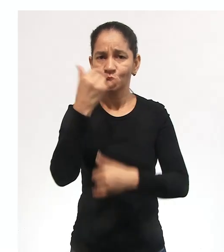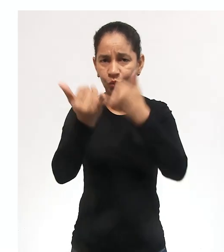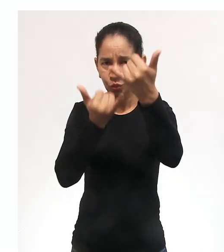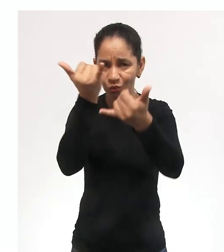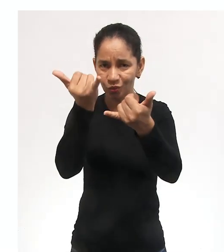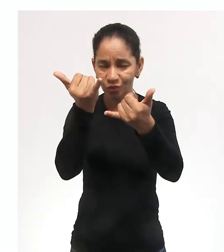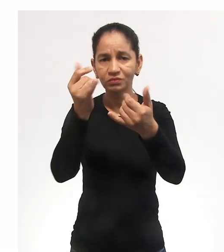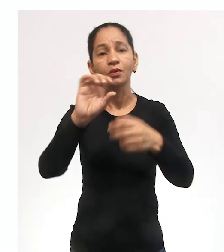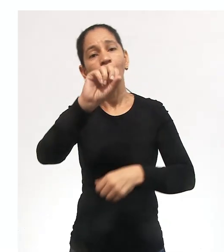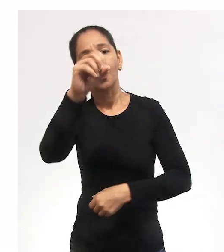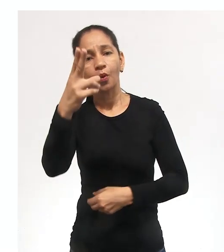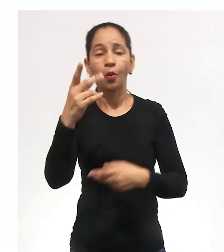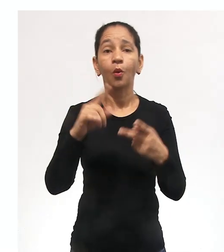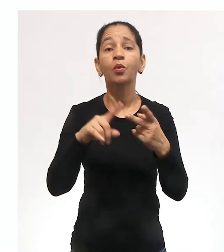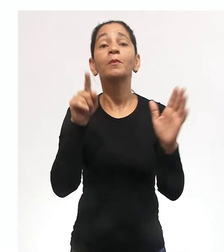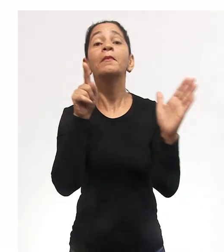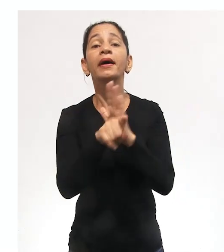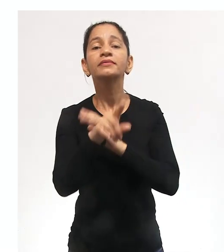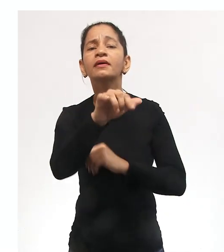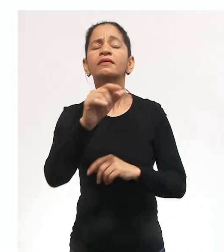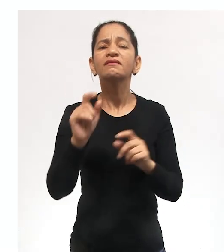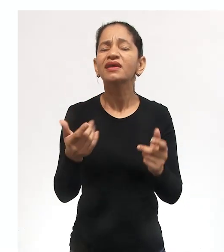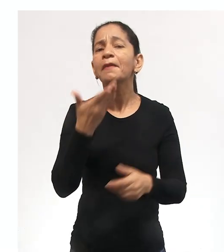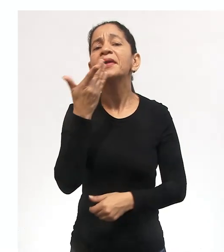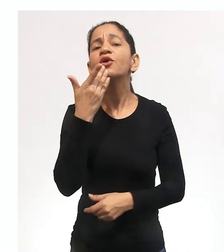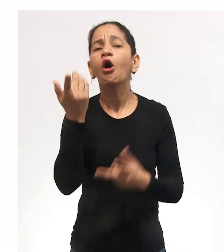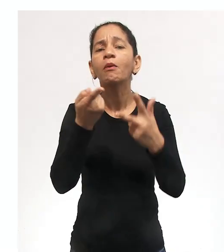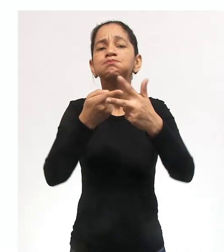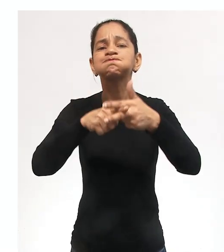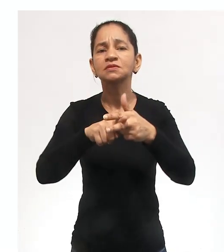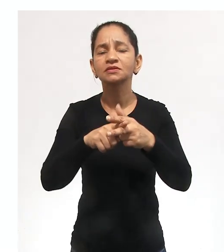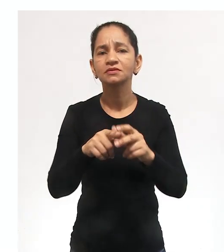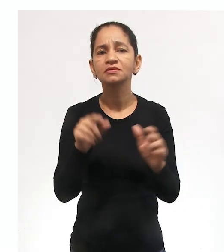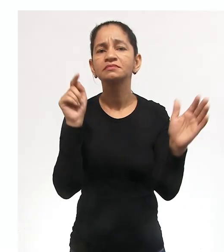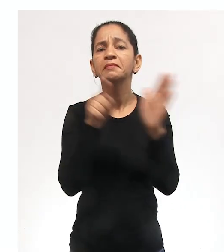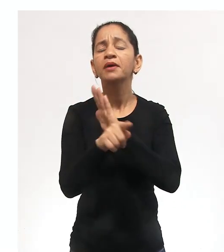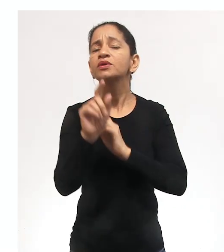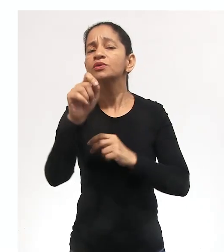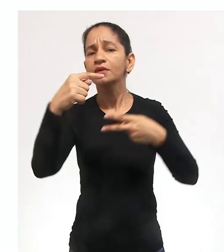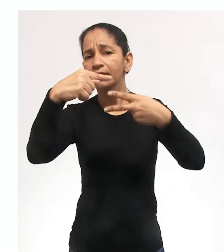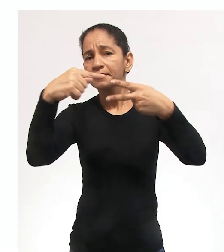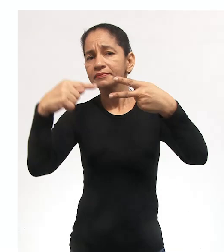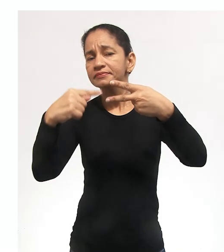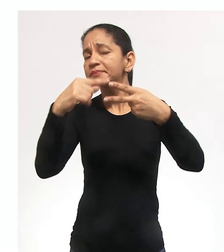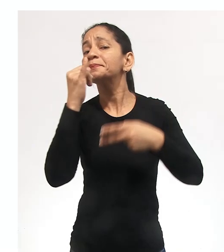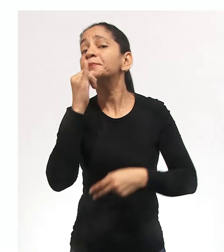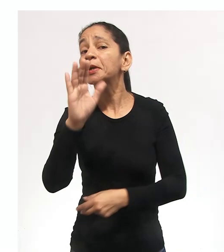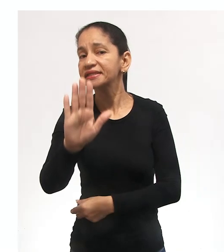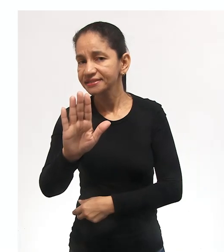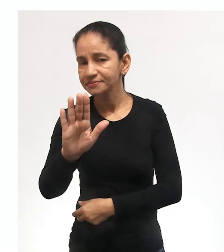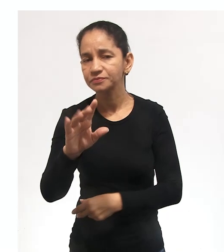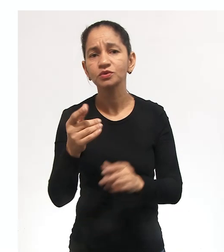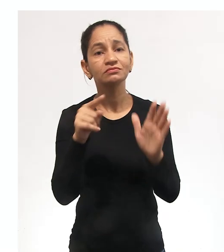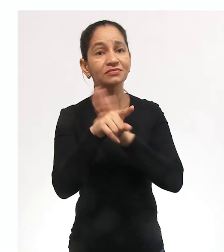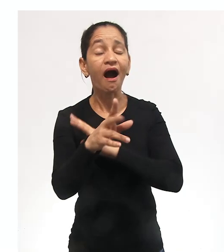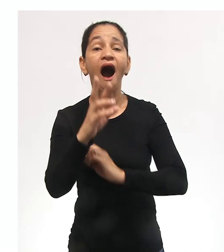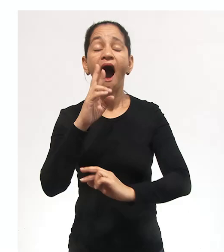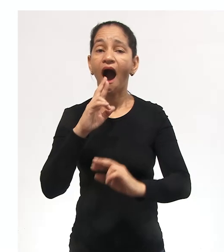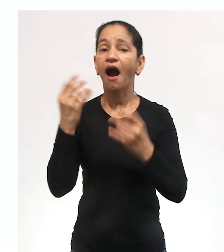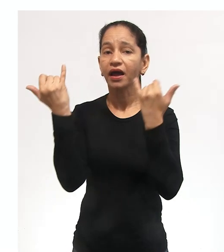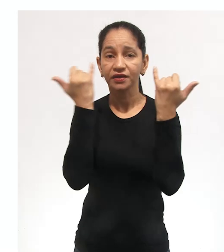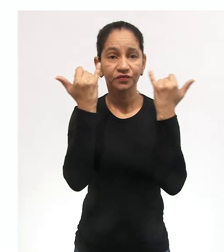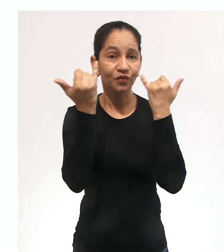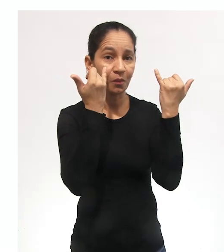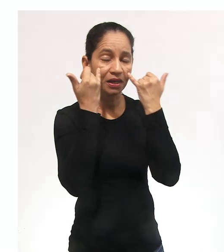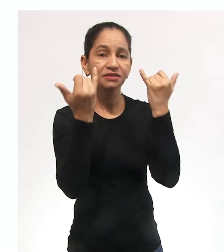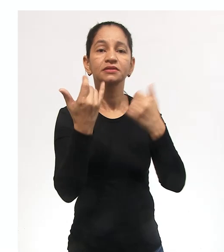aprenderam, o que eles mudariam na atividade, o professor nada mais está fazendo do que recebendo